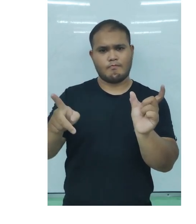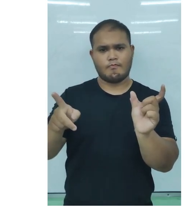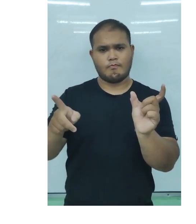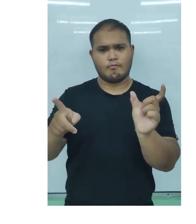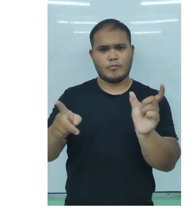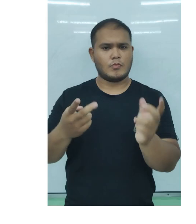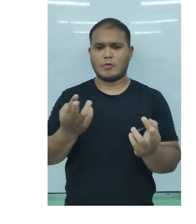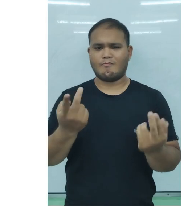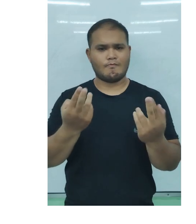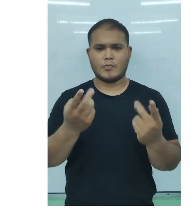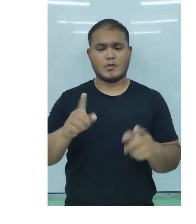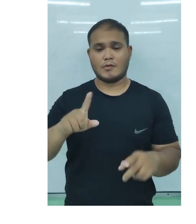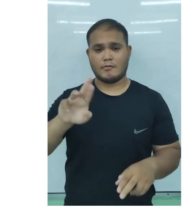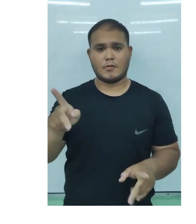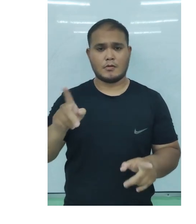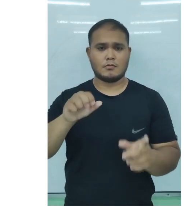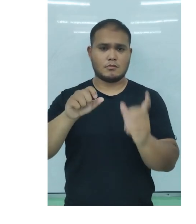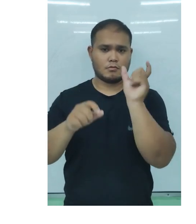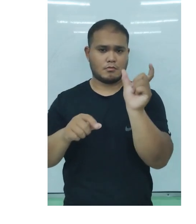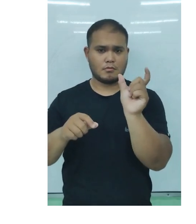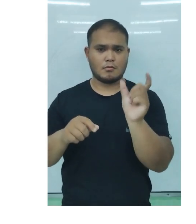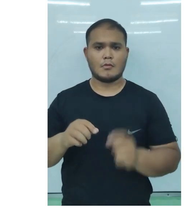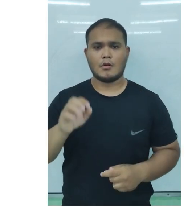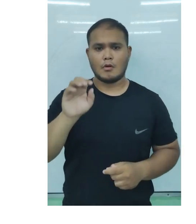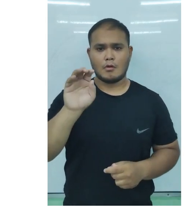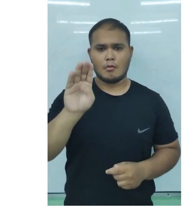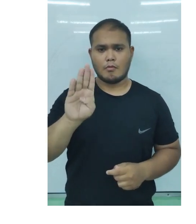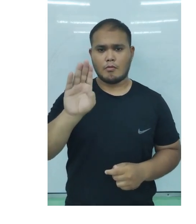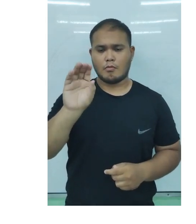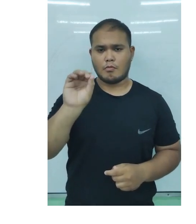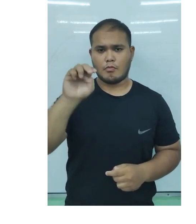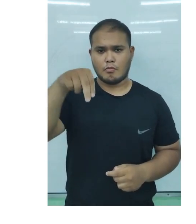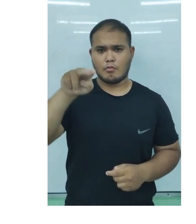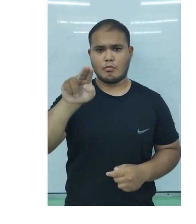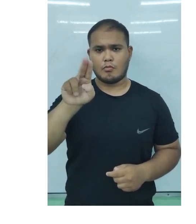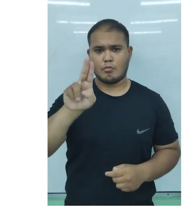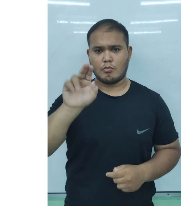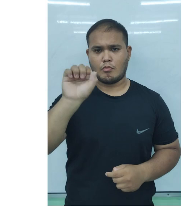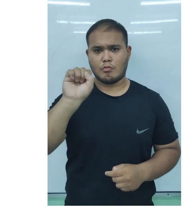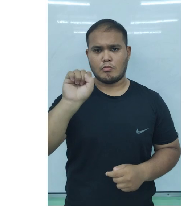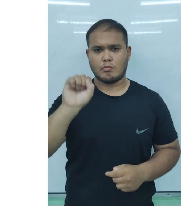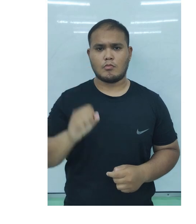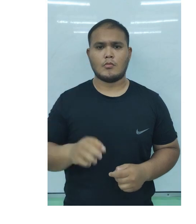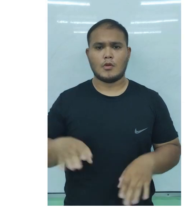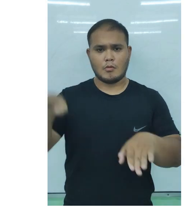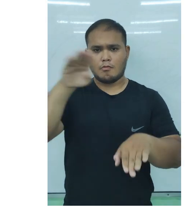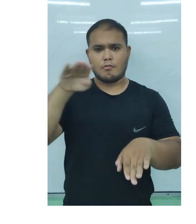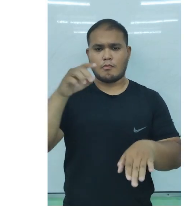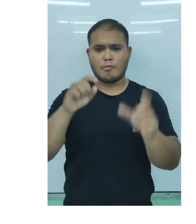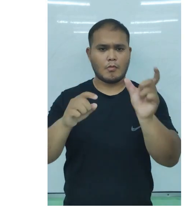ser bônio no comparativo de superioridade, vai ser melhor, melius.